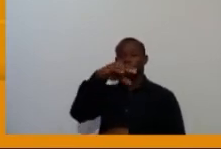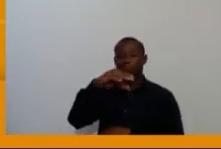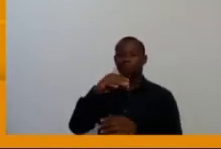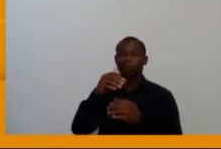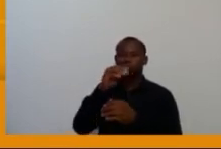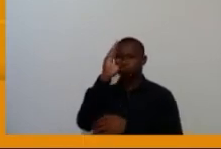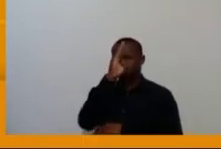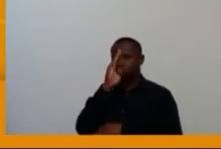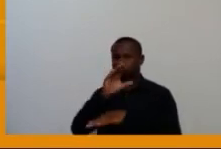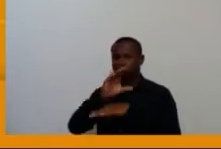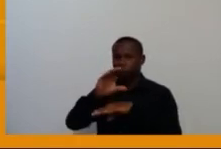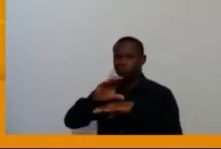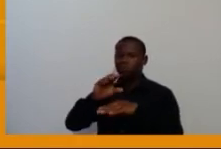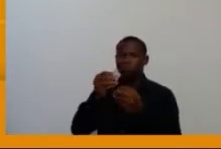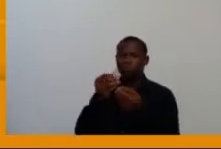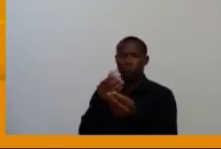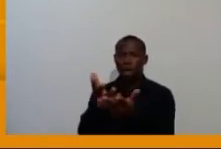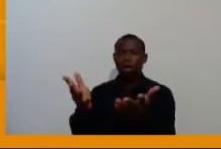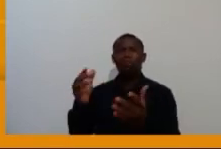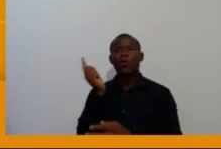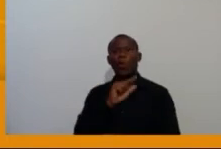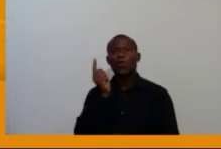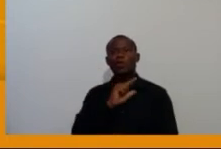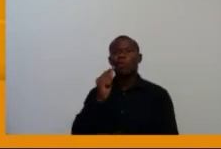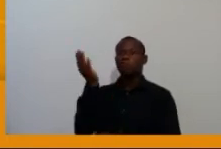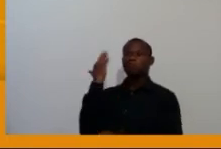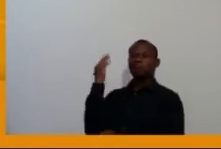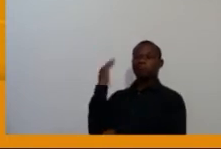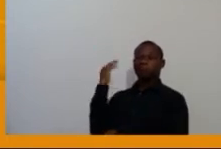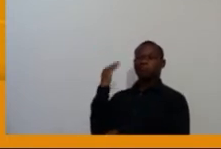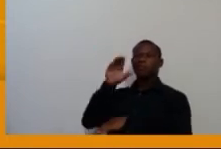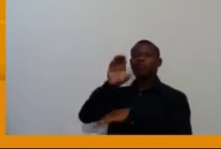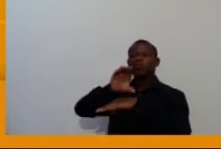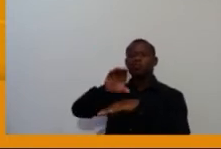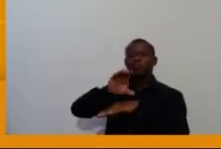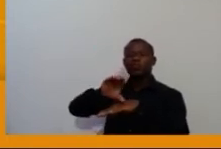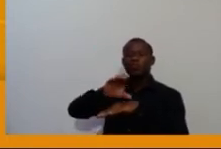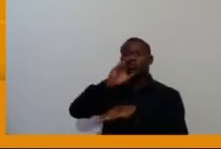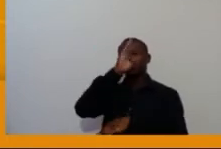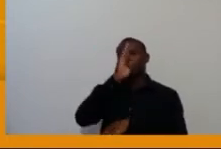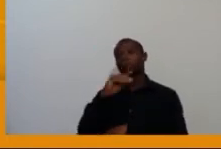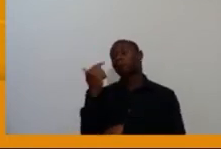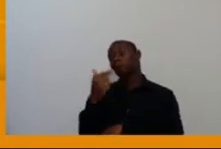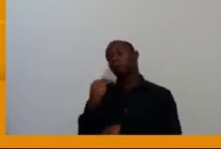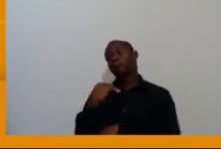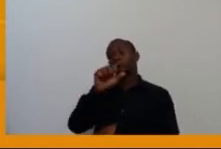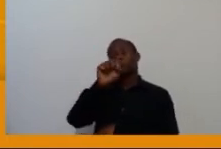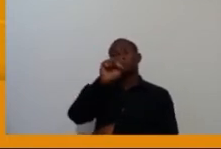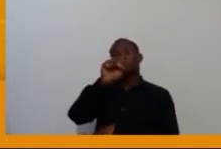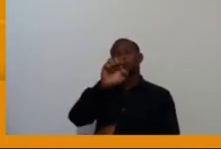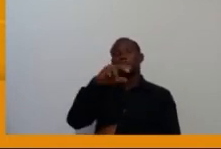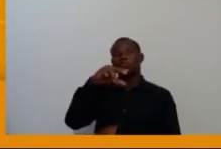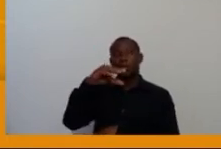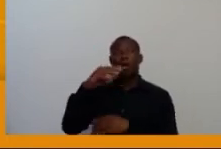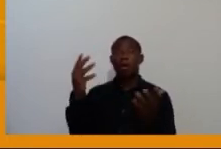no momento da pandemia, foram oferecidos um conjunto de cursos gratuitos. Sim. Para os trabalhadores. São cursos